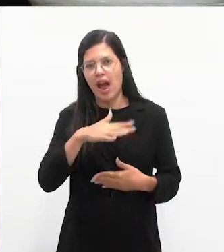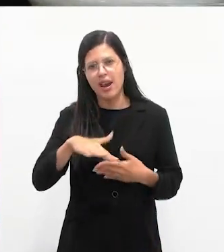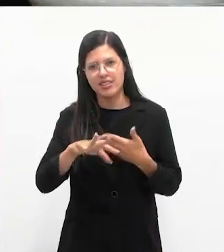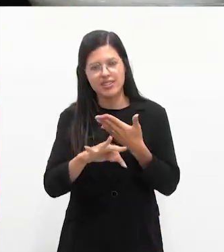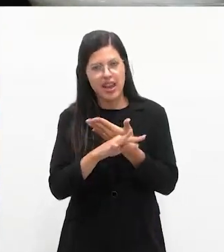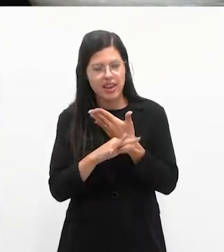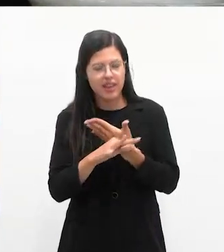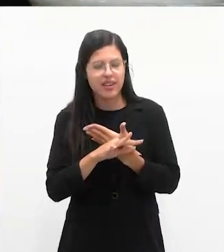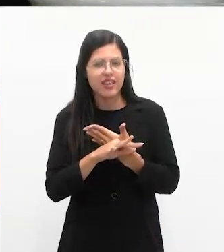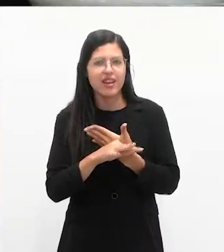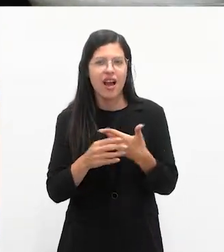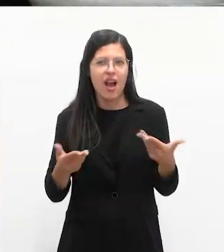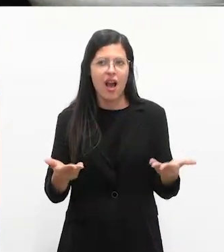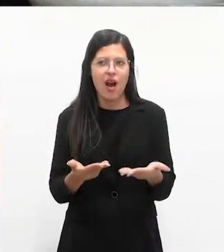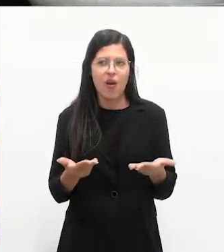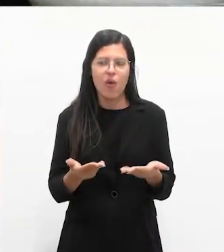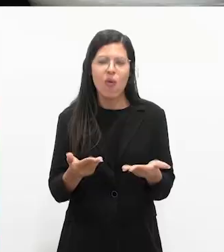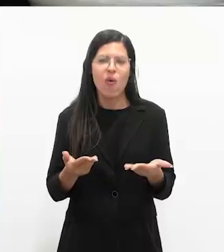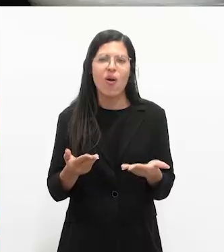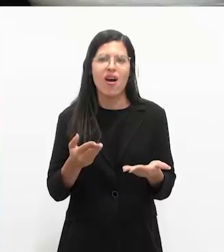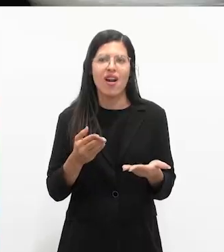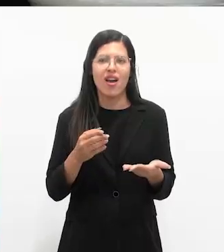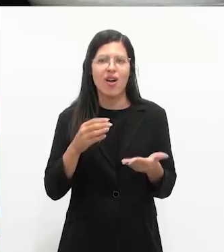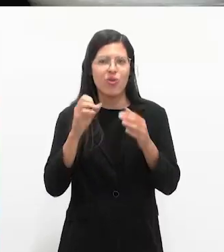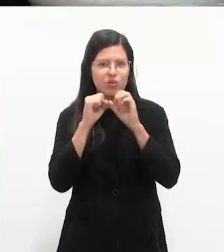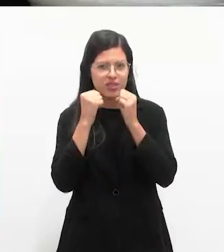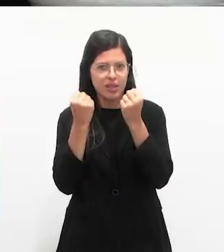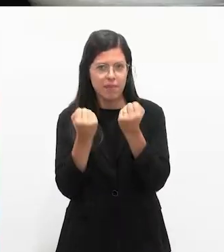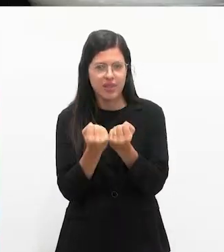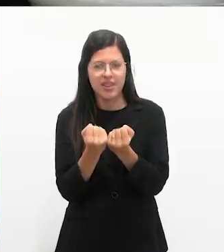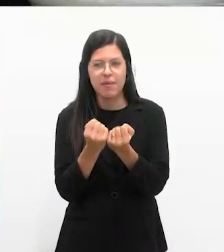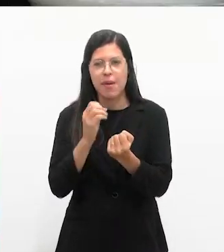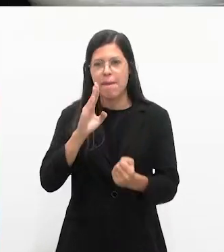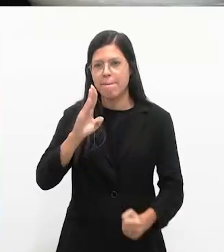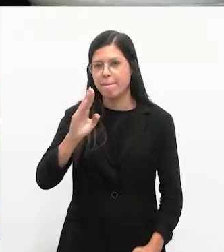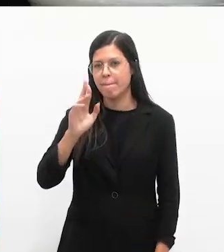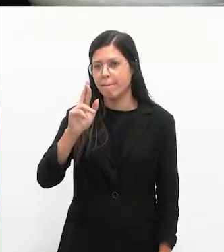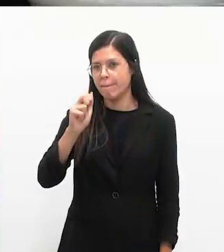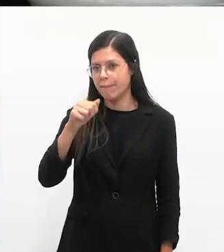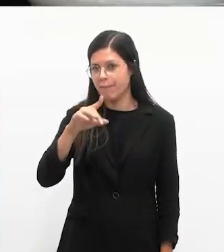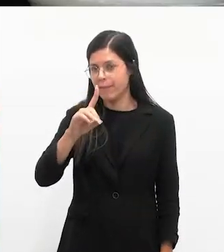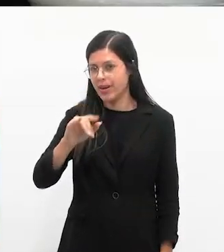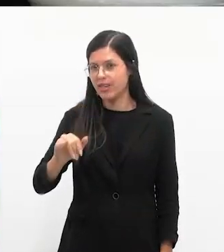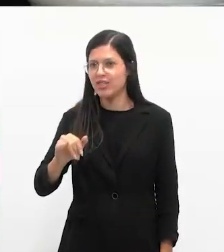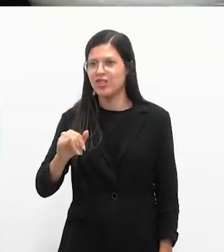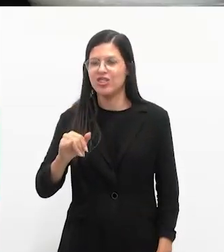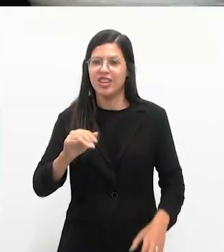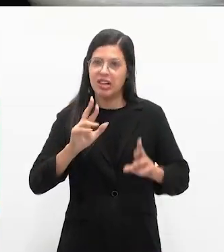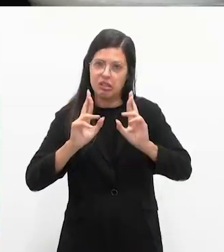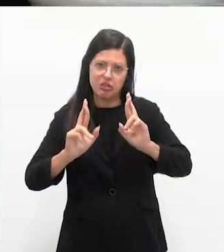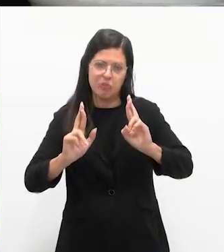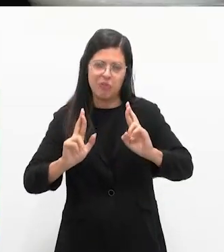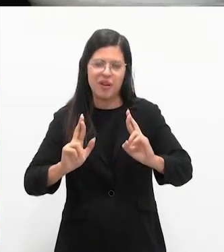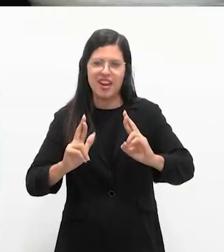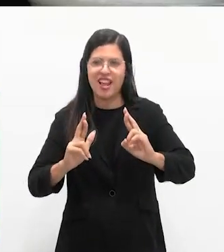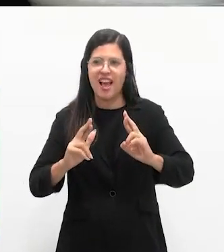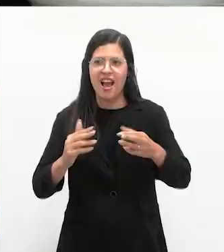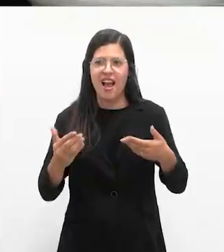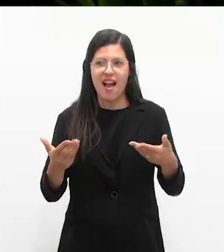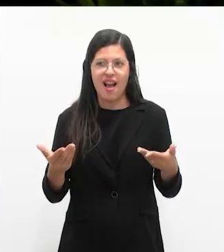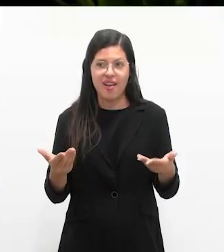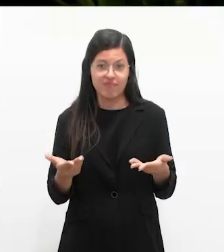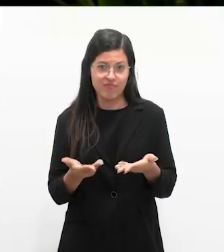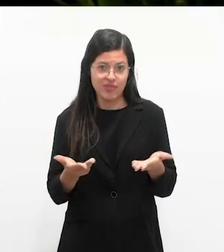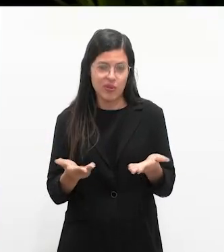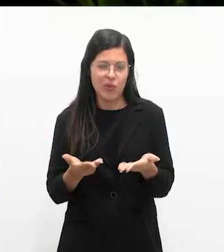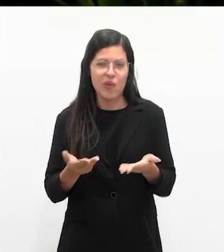tecnicamente, e agora com o seminarista Brandi, pelo que ele espera, já que agora, quando